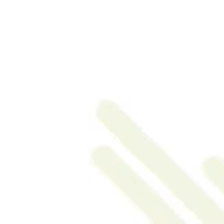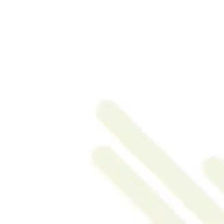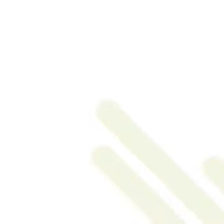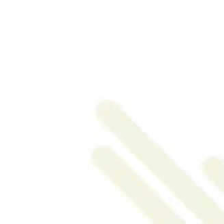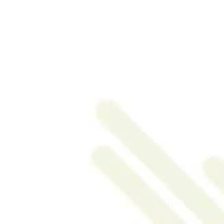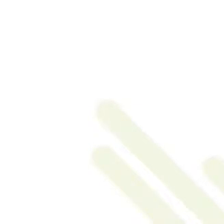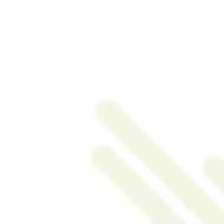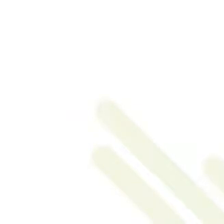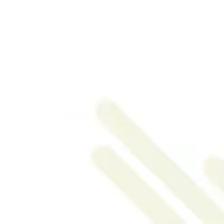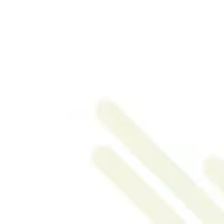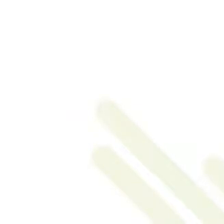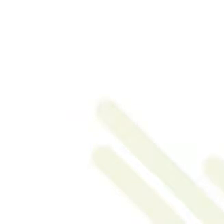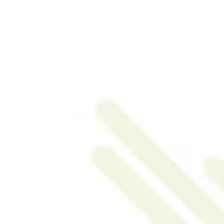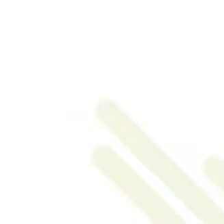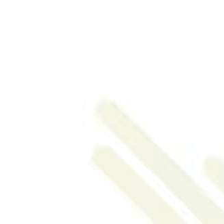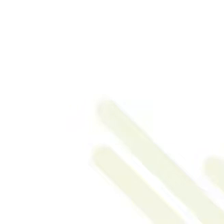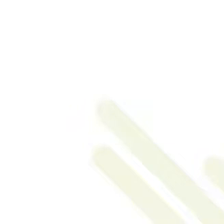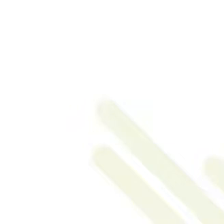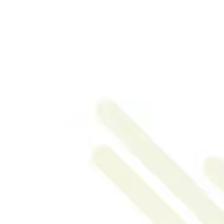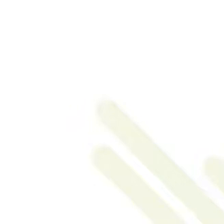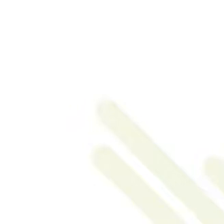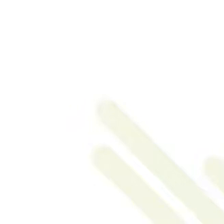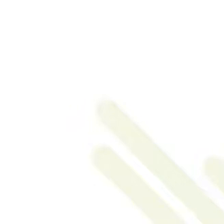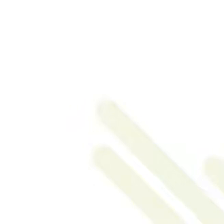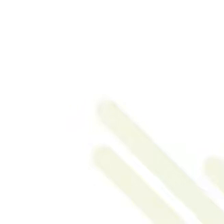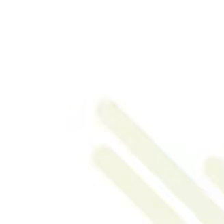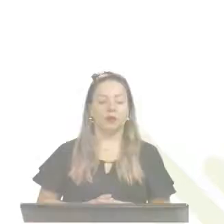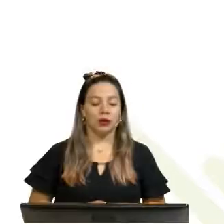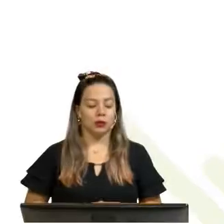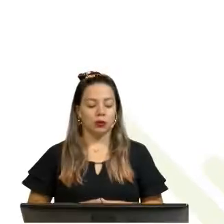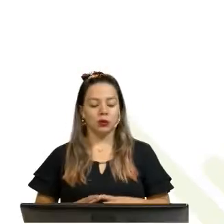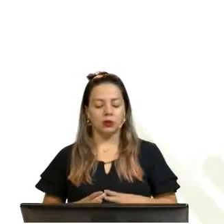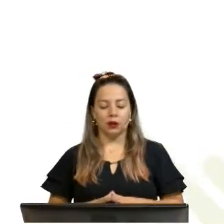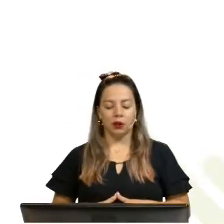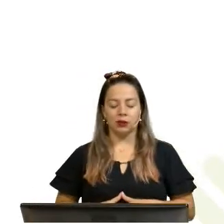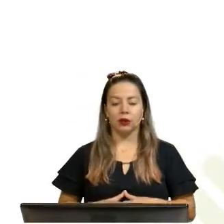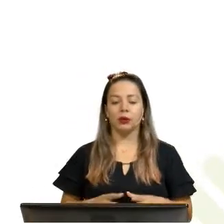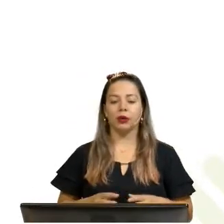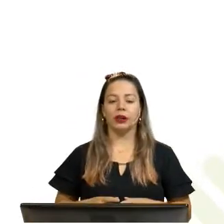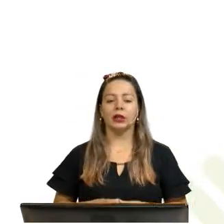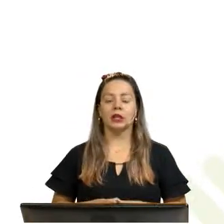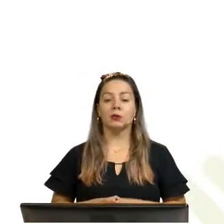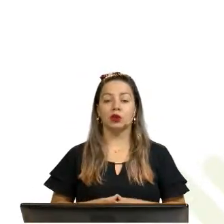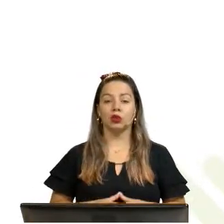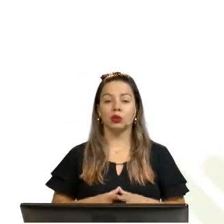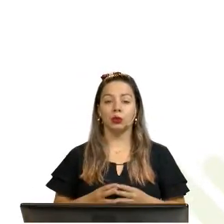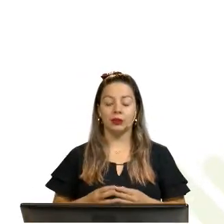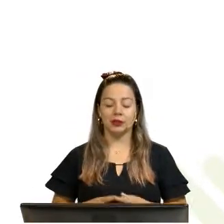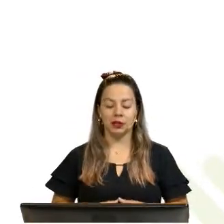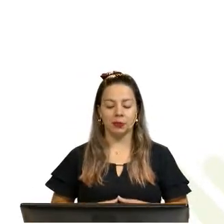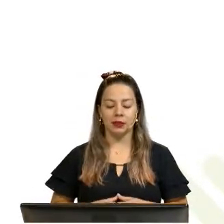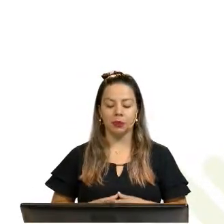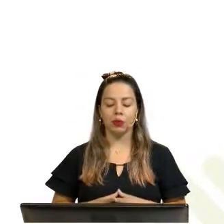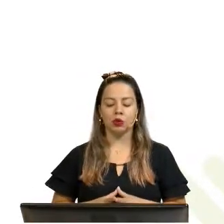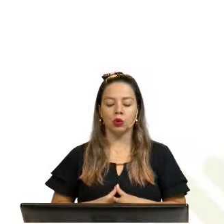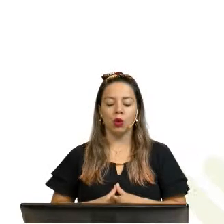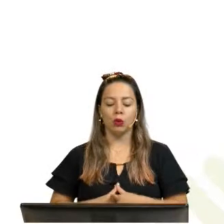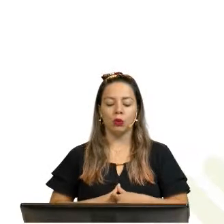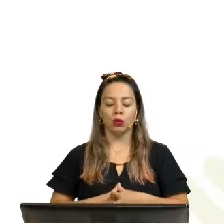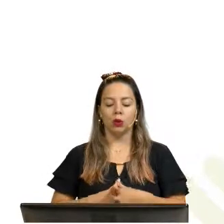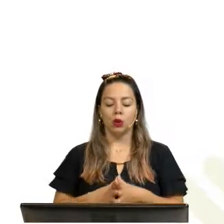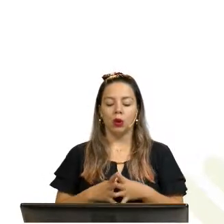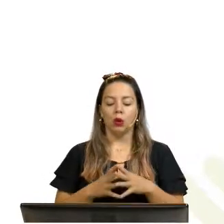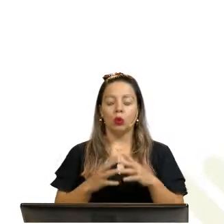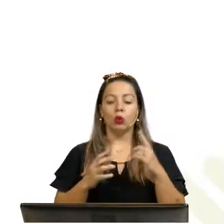microrganismos vamos começar então os vírus os vírus são microorganismos de estrutura simples que possuem